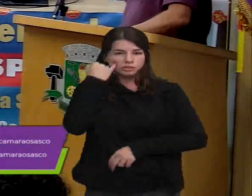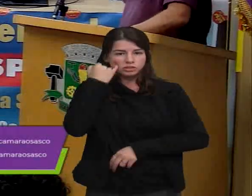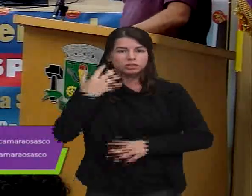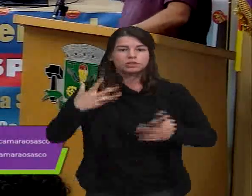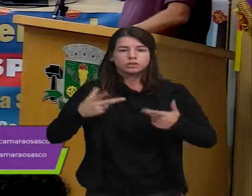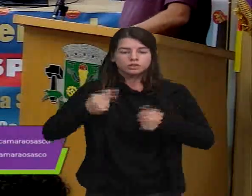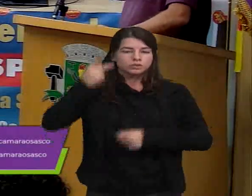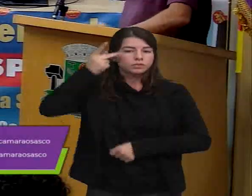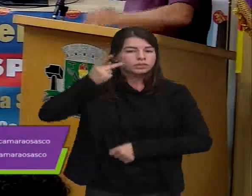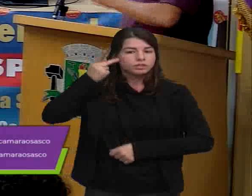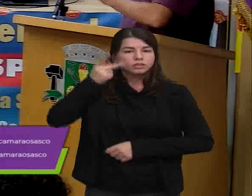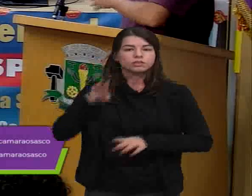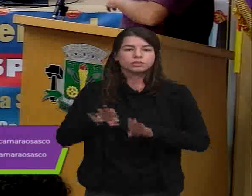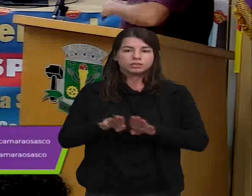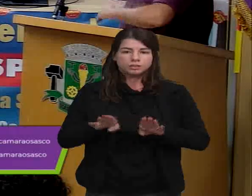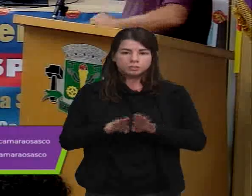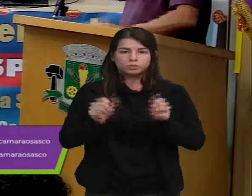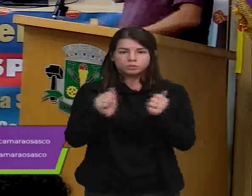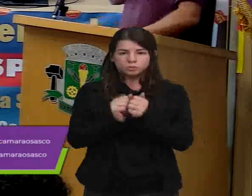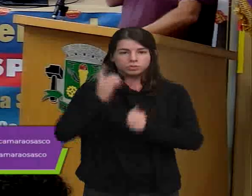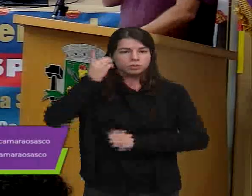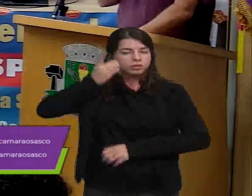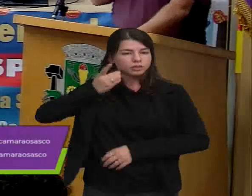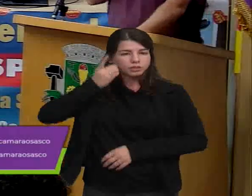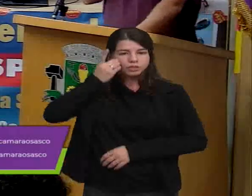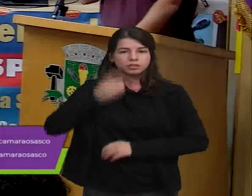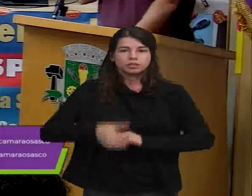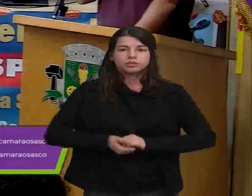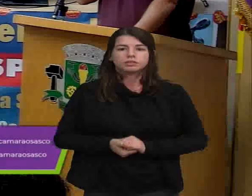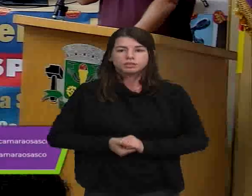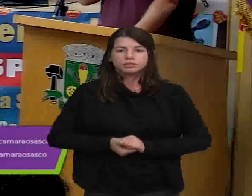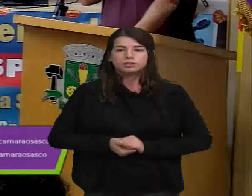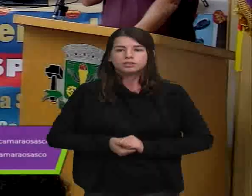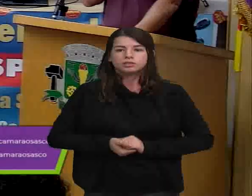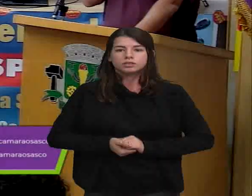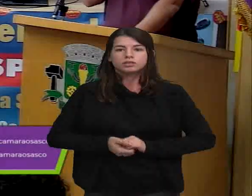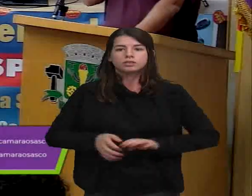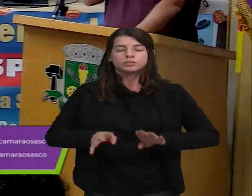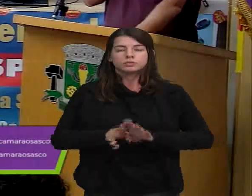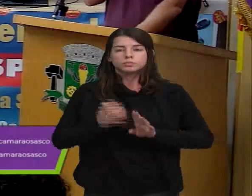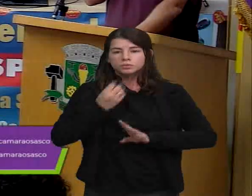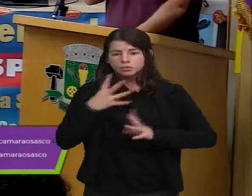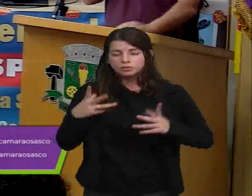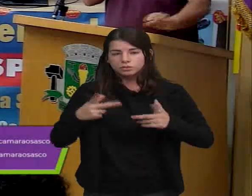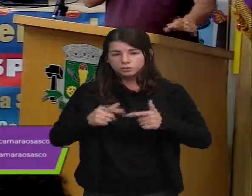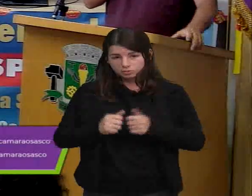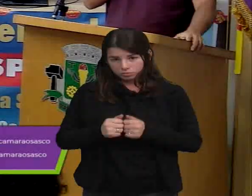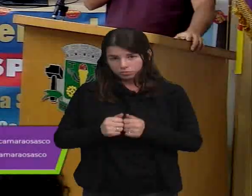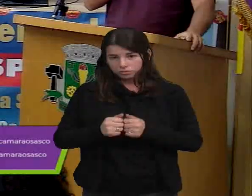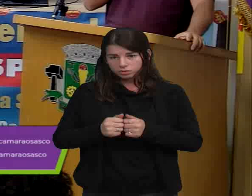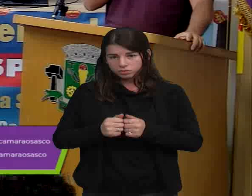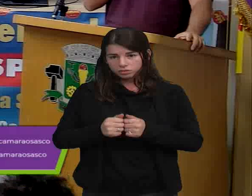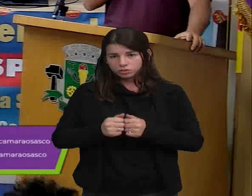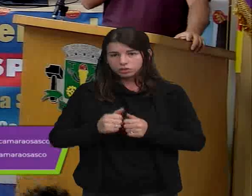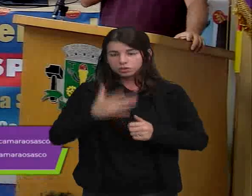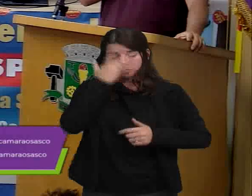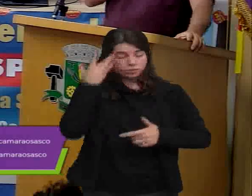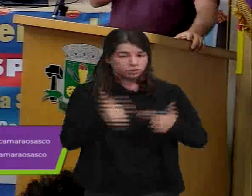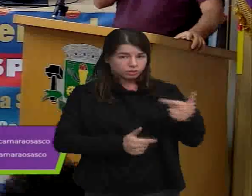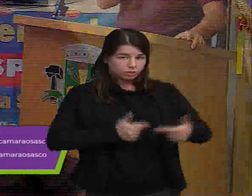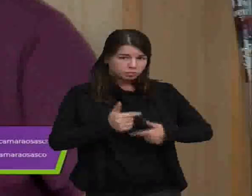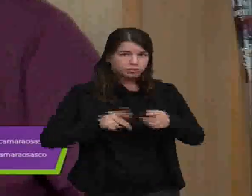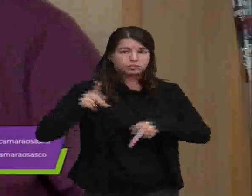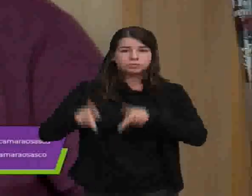os vereadores, a co-deputada, cumprimentar a plenária, todos os trabalhadores, trabalhadoras,